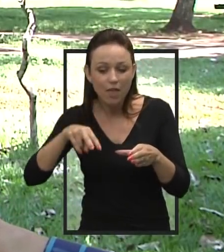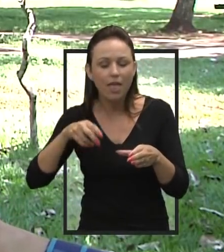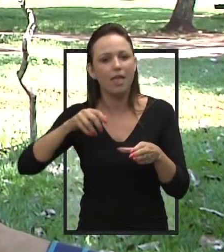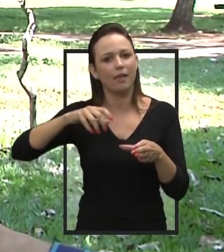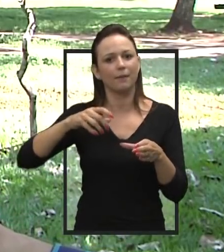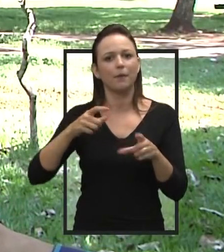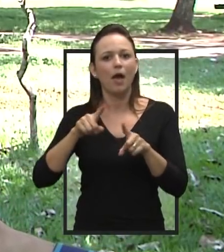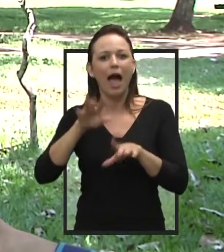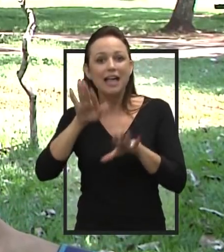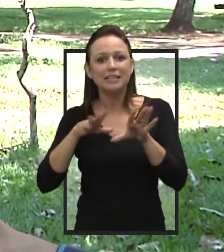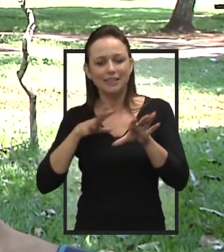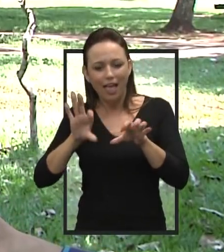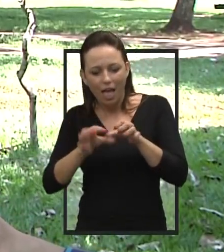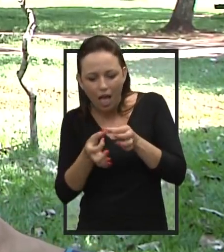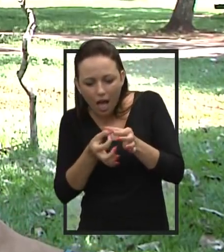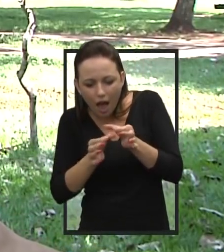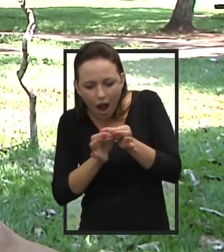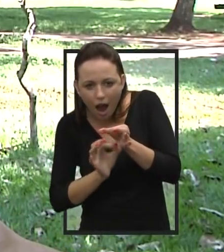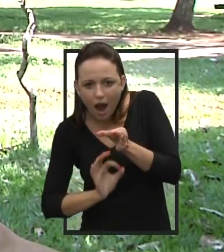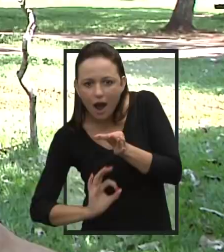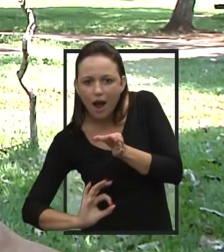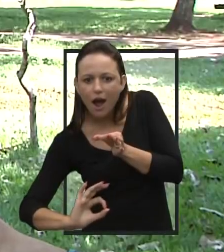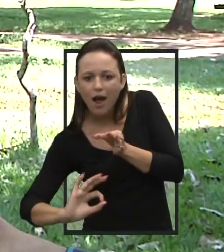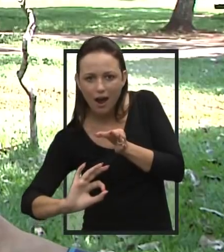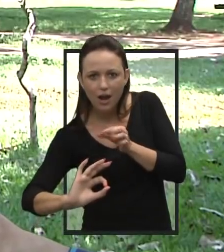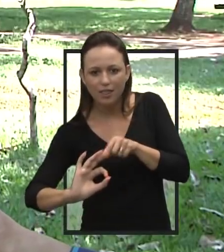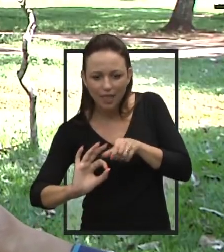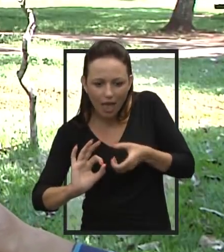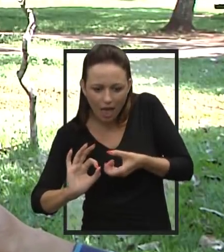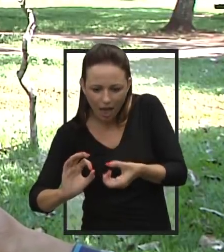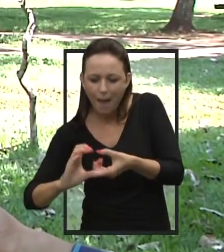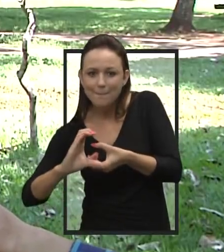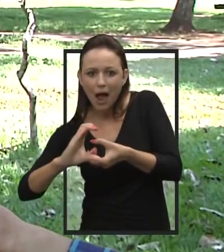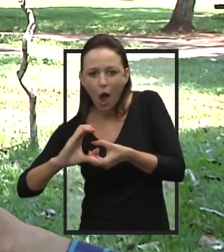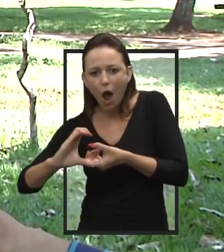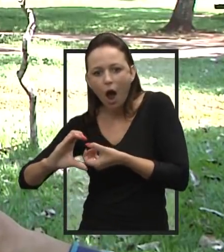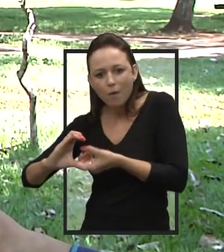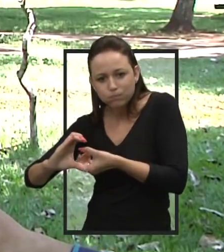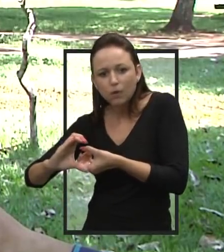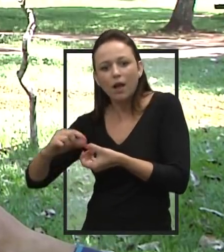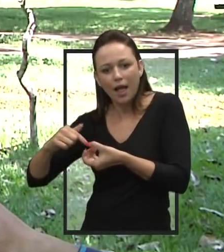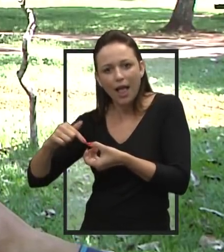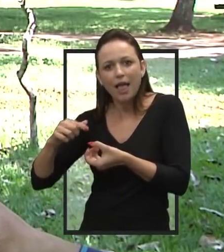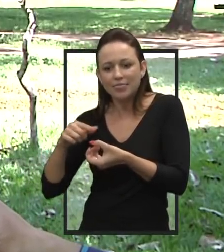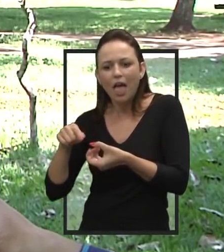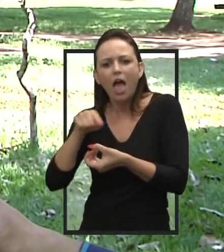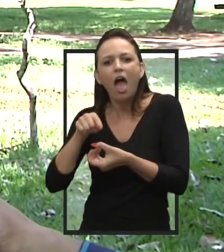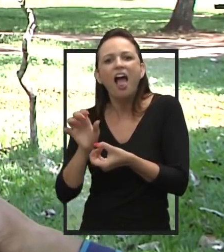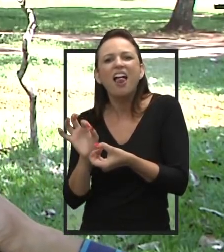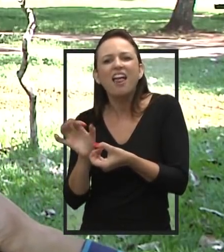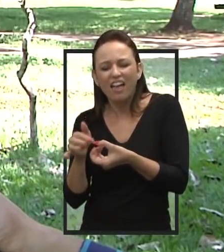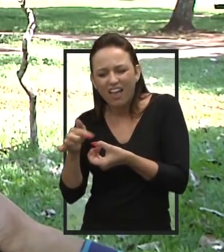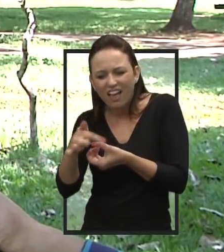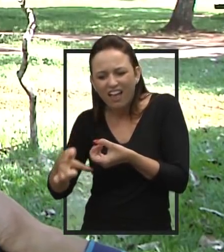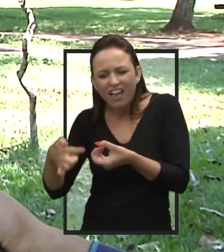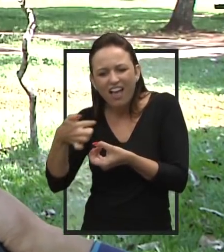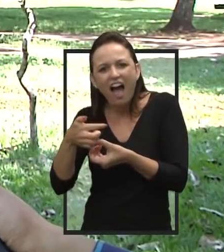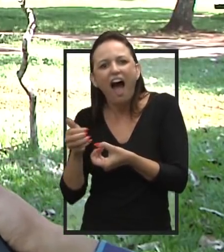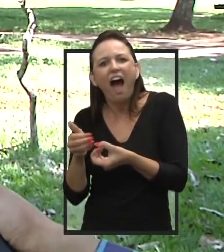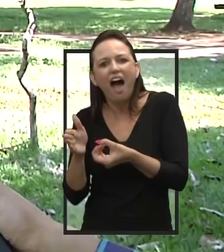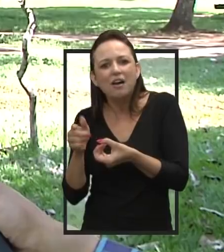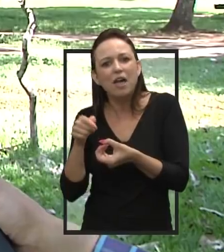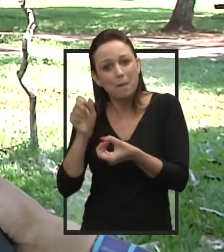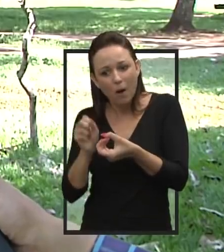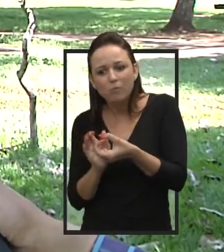que o caninho da pia ele desce e encaixa num cano maior que sai do chão e fica um vão. Esse vão ele